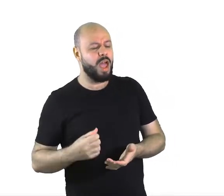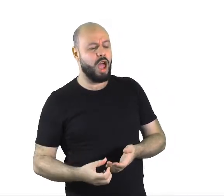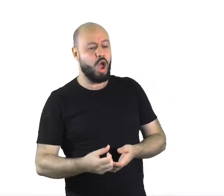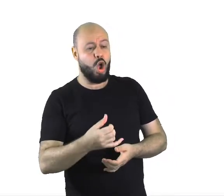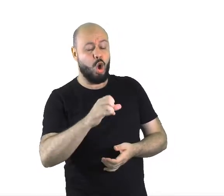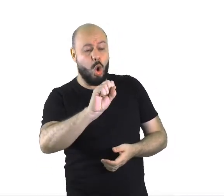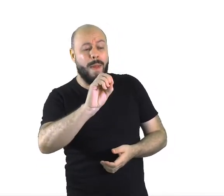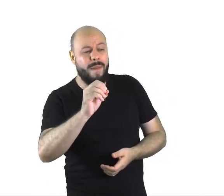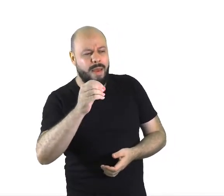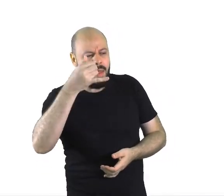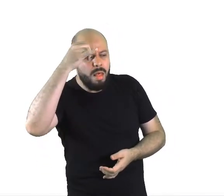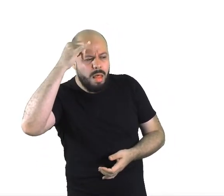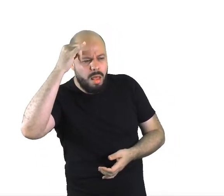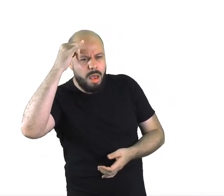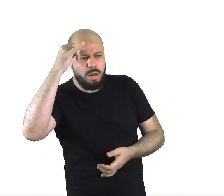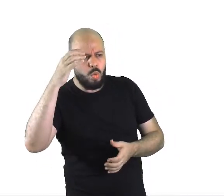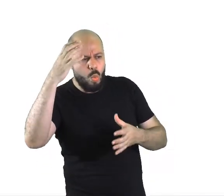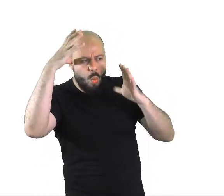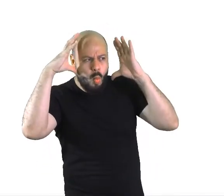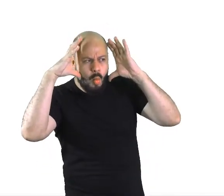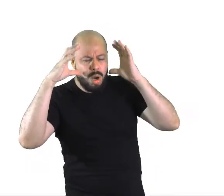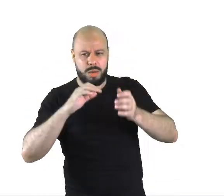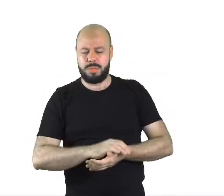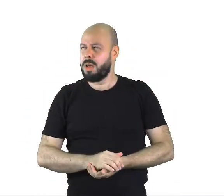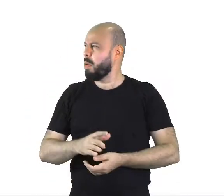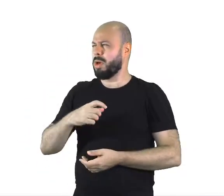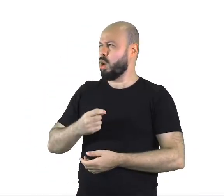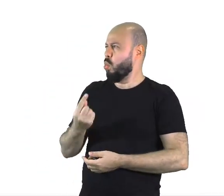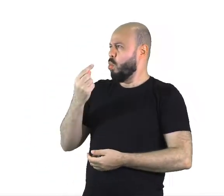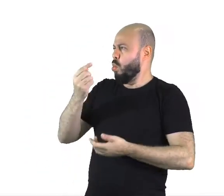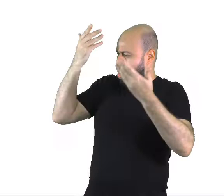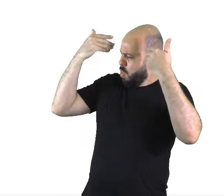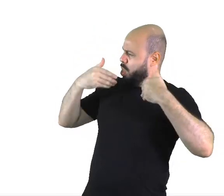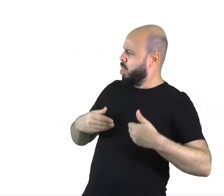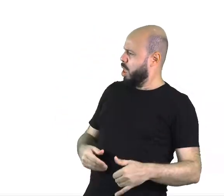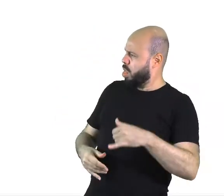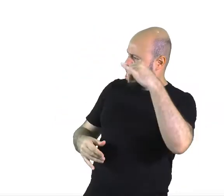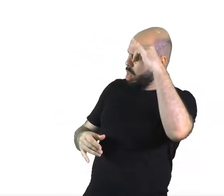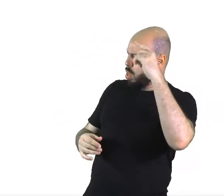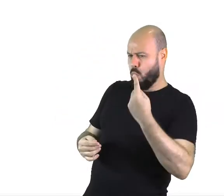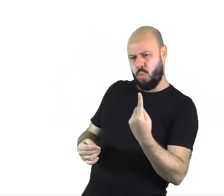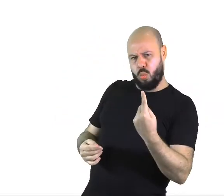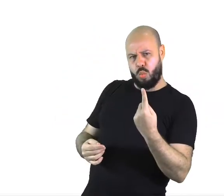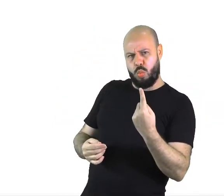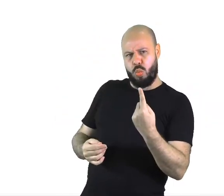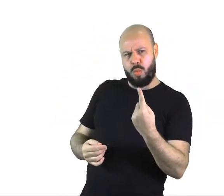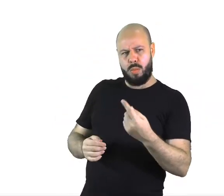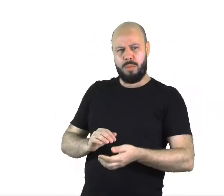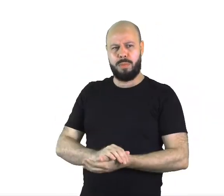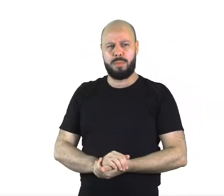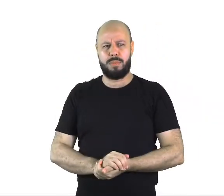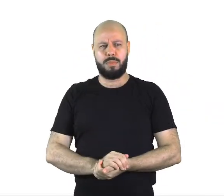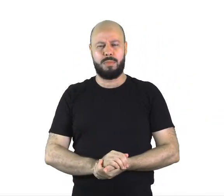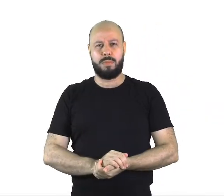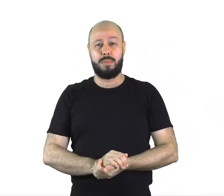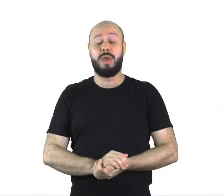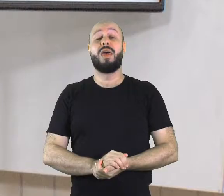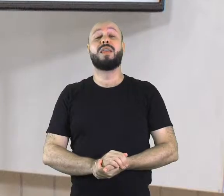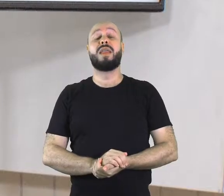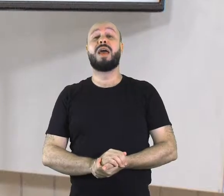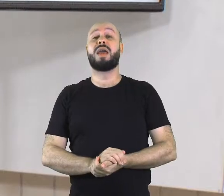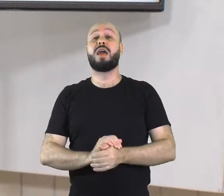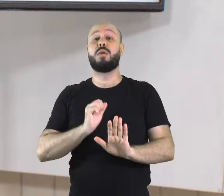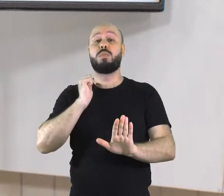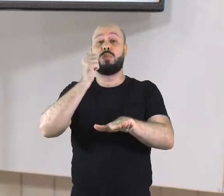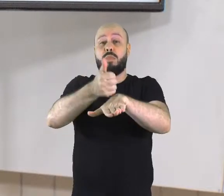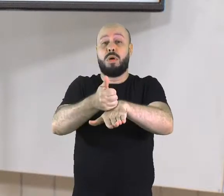gado. E o seu? O meu pai só tem um boi, mas ele está inteirinho. Aqui a gente vê a metonímia,